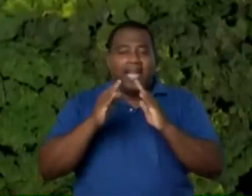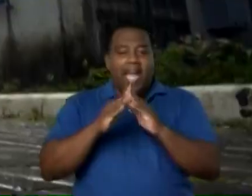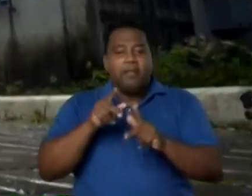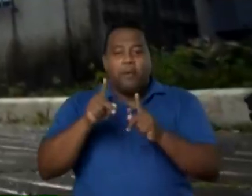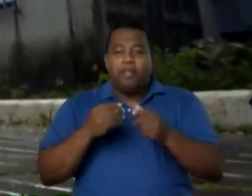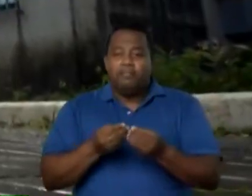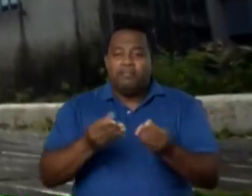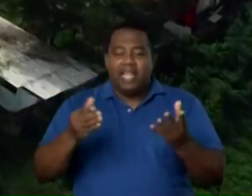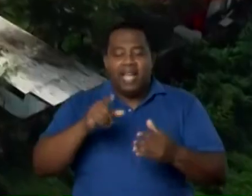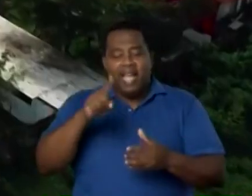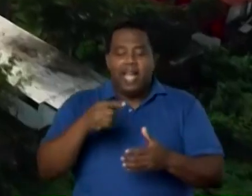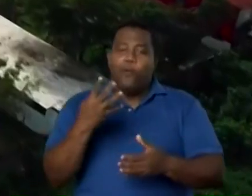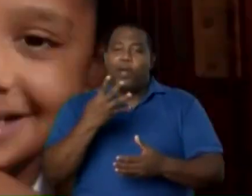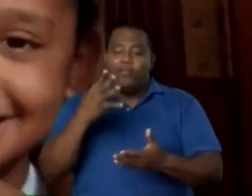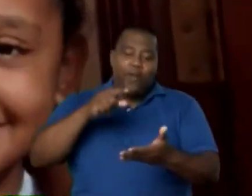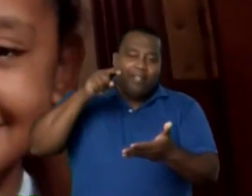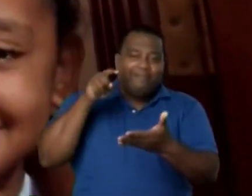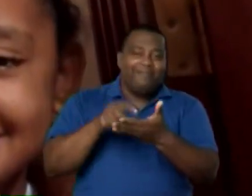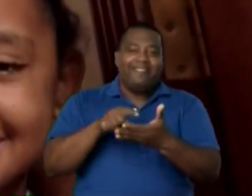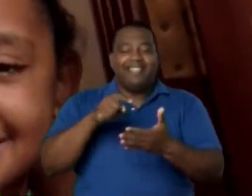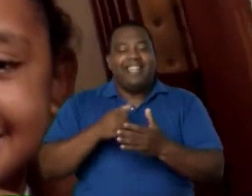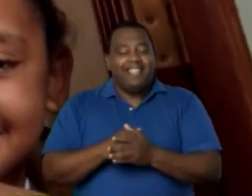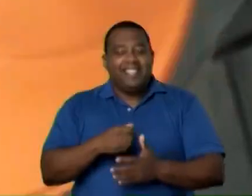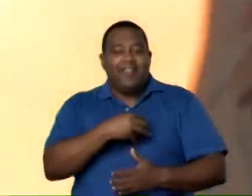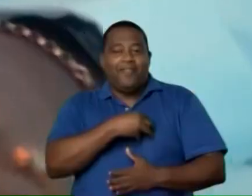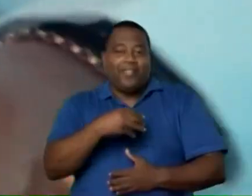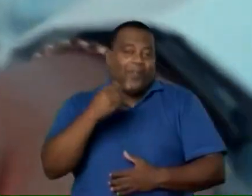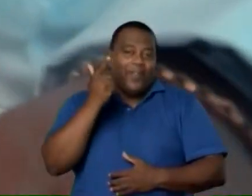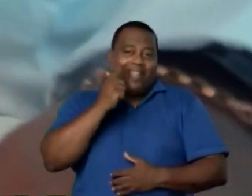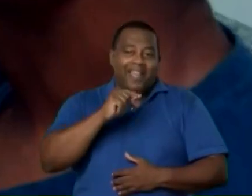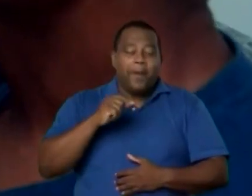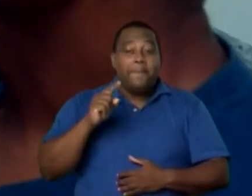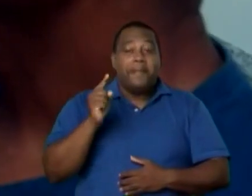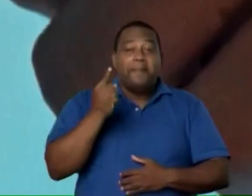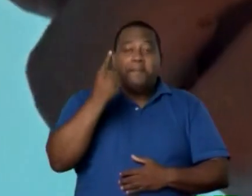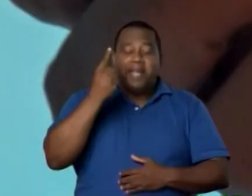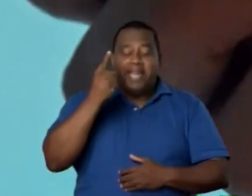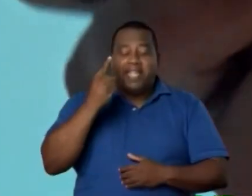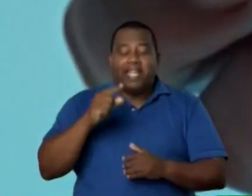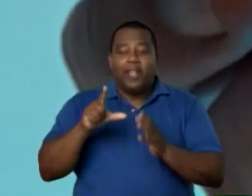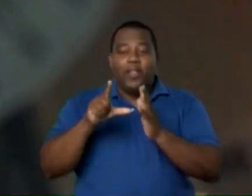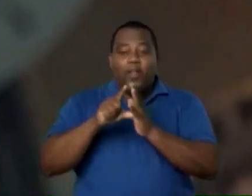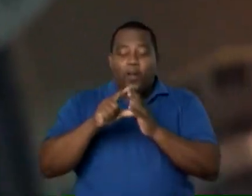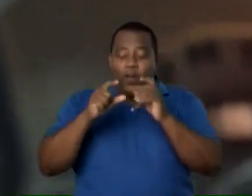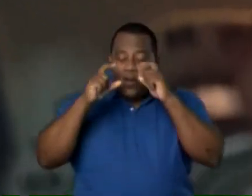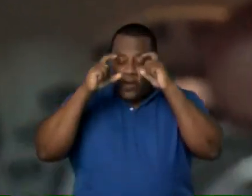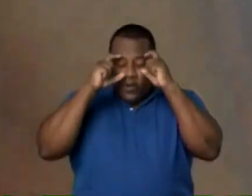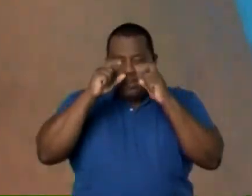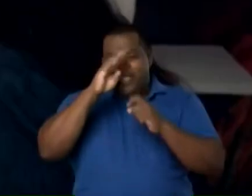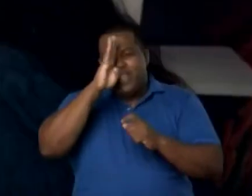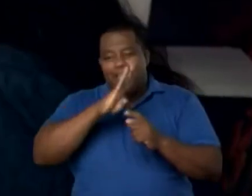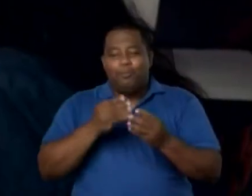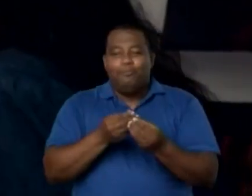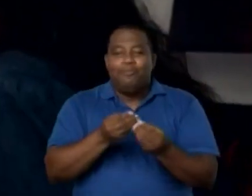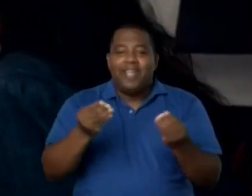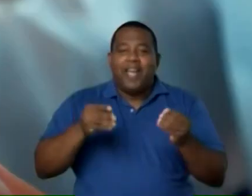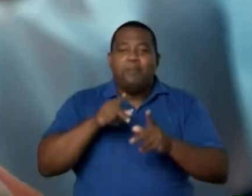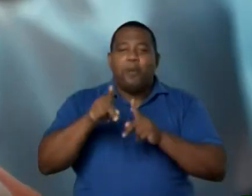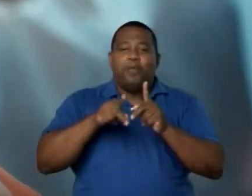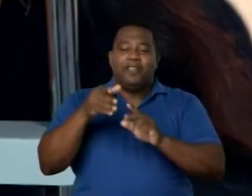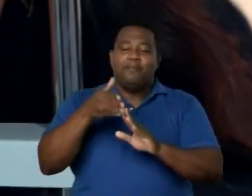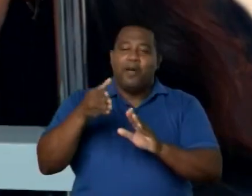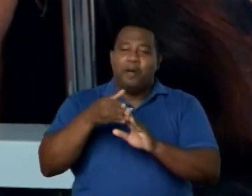casas populares, 44 e pilinilinim. Para Salvador ganhar a primeira ótica pública com óculos gratuitos